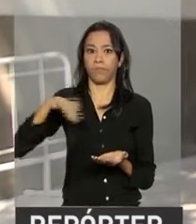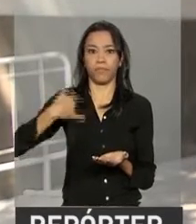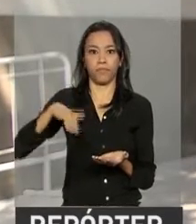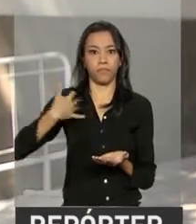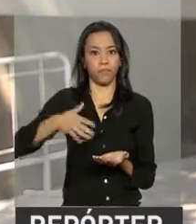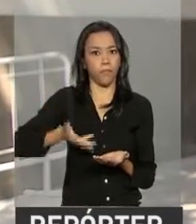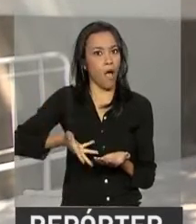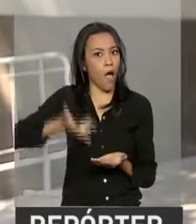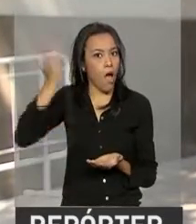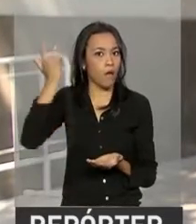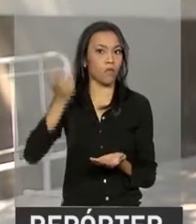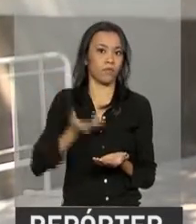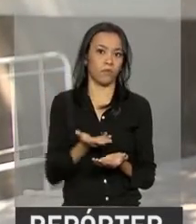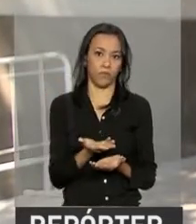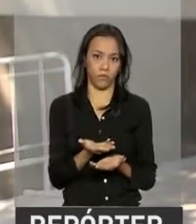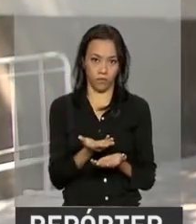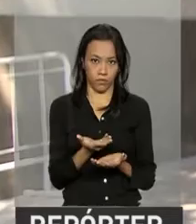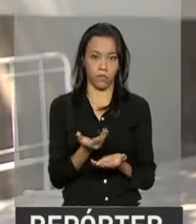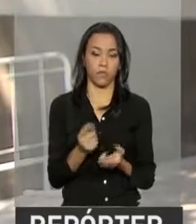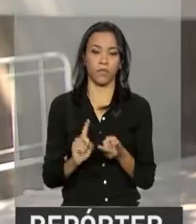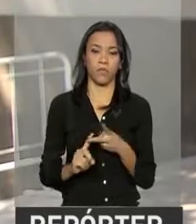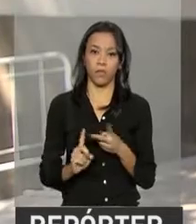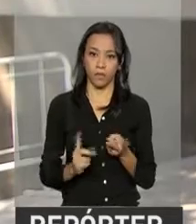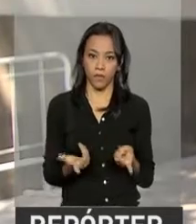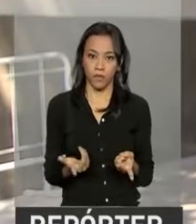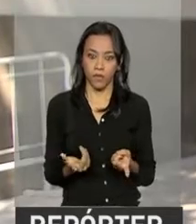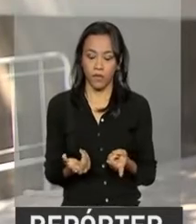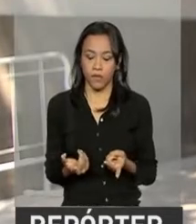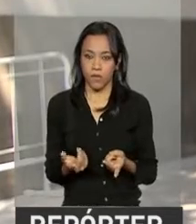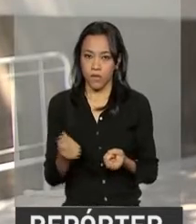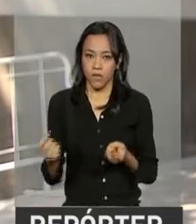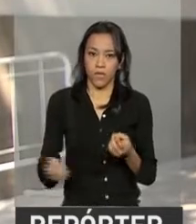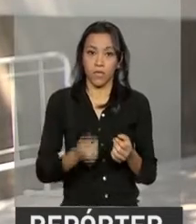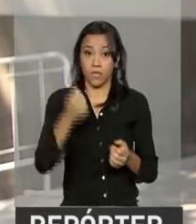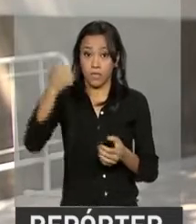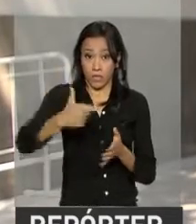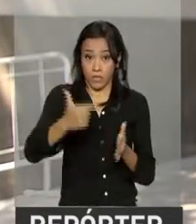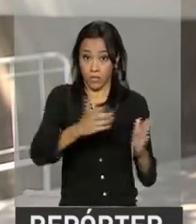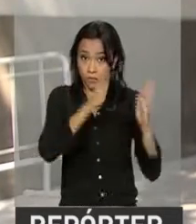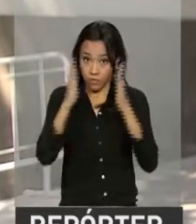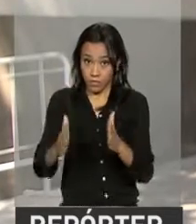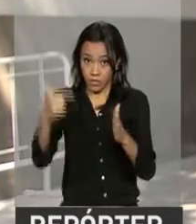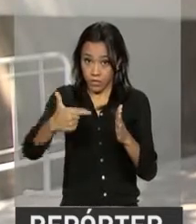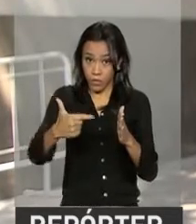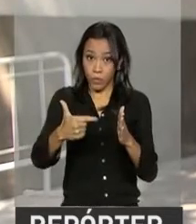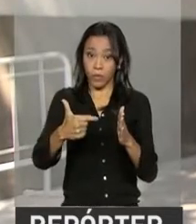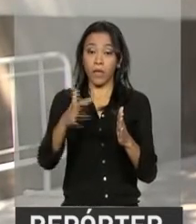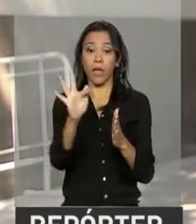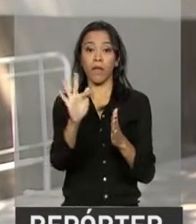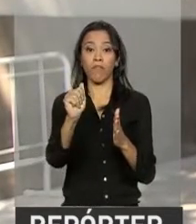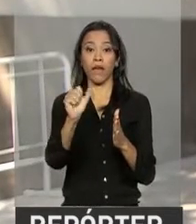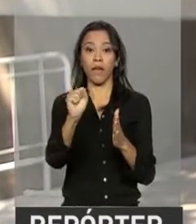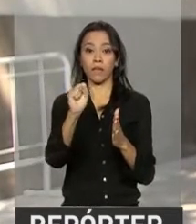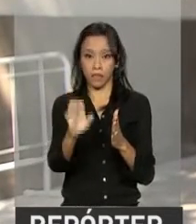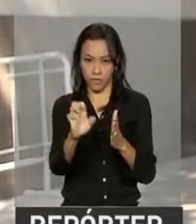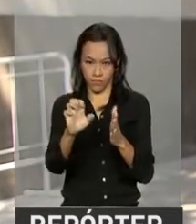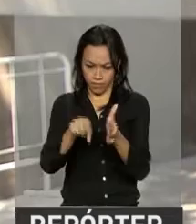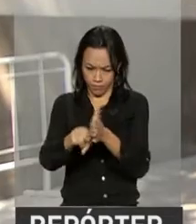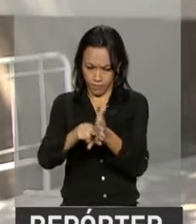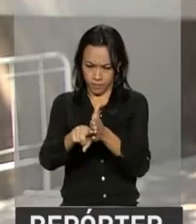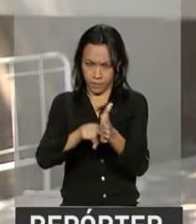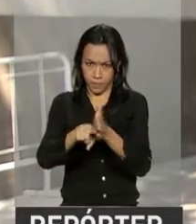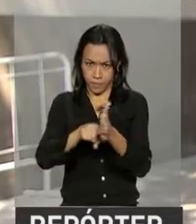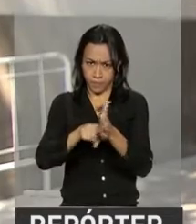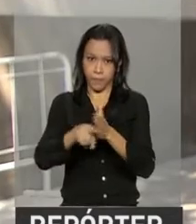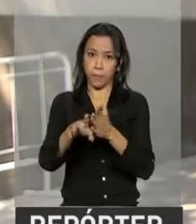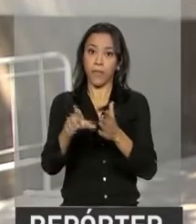natureza do serviço prestado assessoria administrativa na segunda fase aí era na própria execução né do convênio